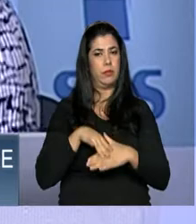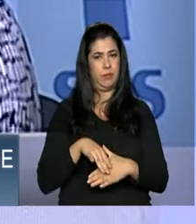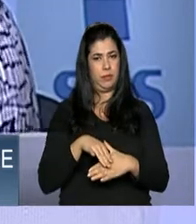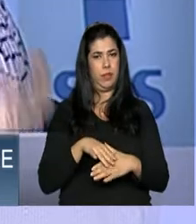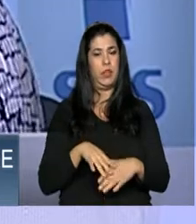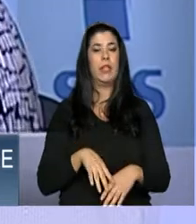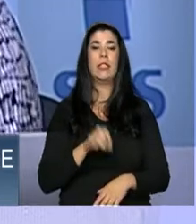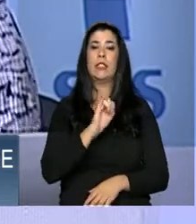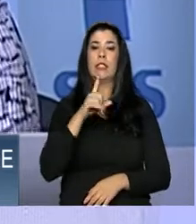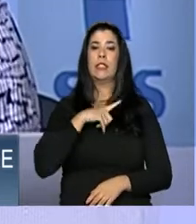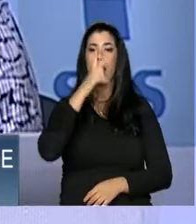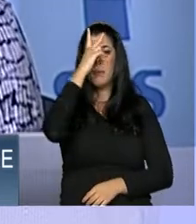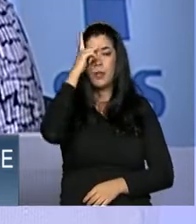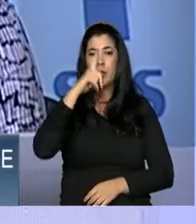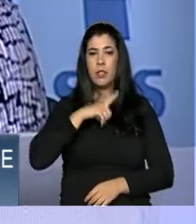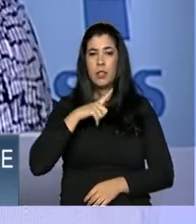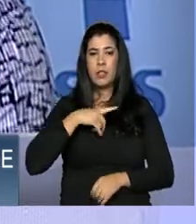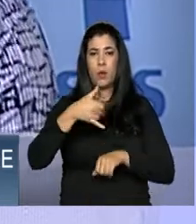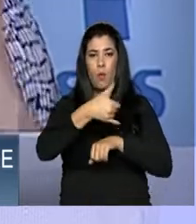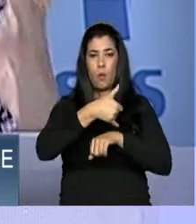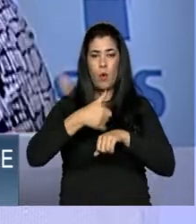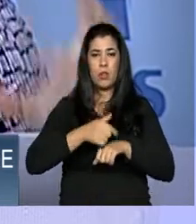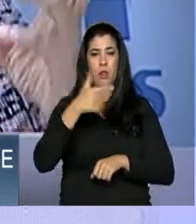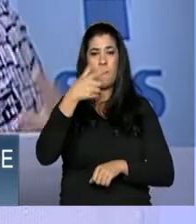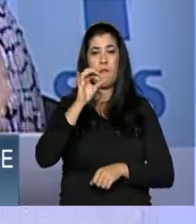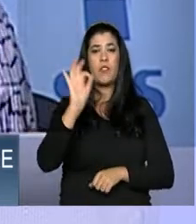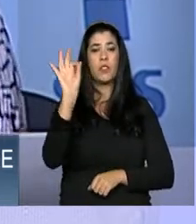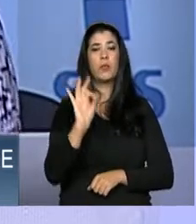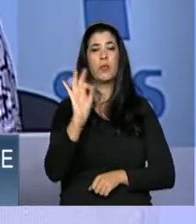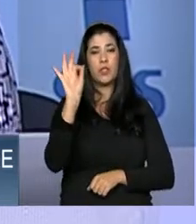de colesterol, então, é de 20%, ou seja,